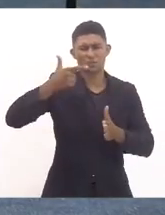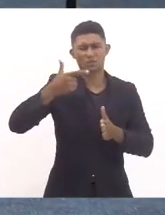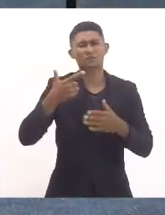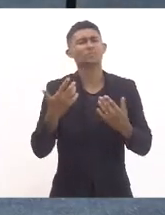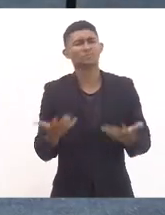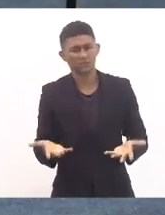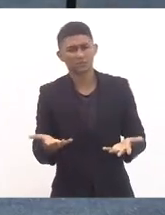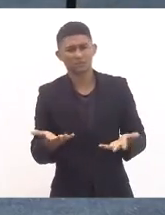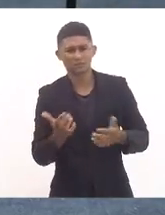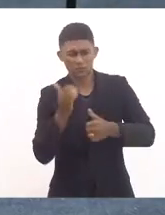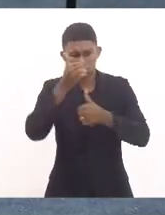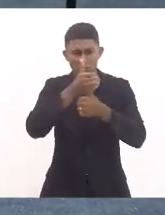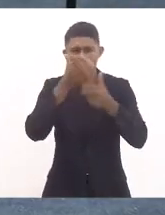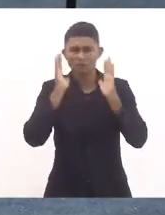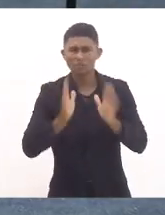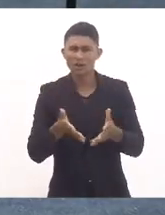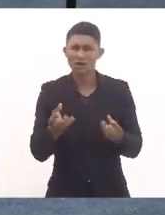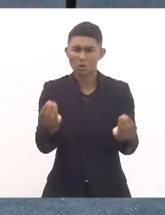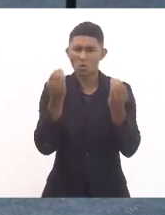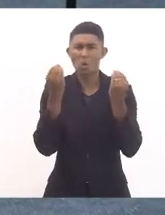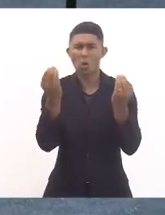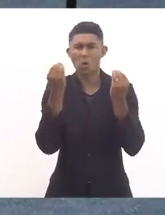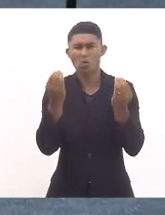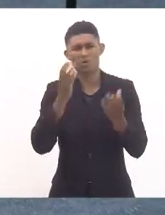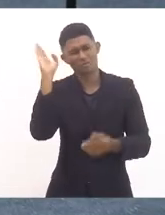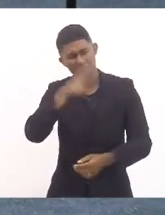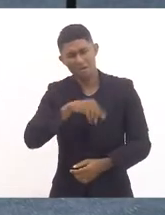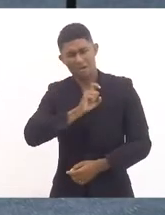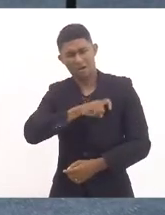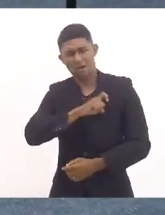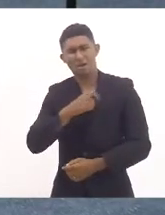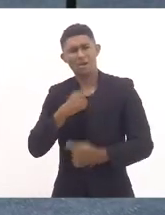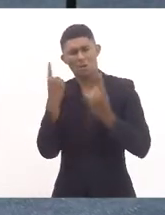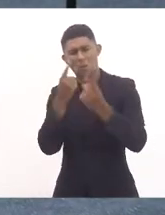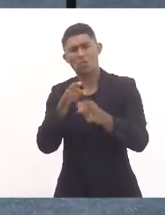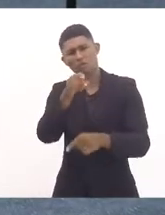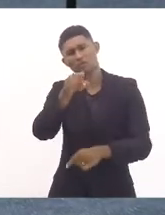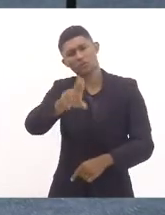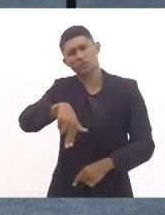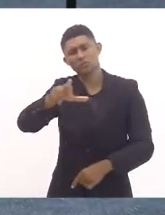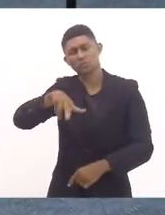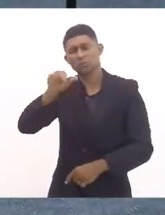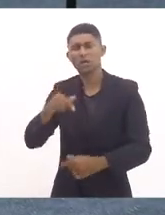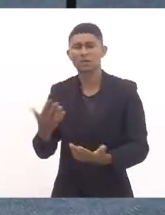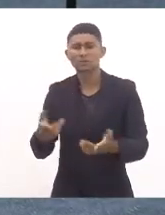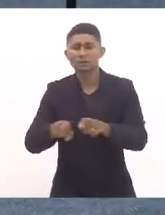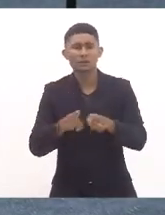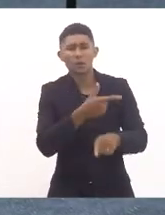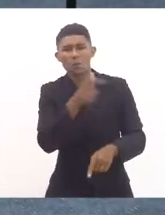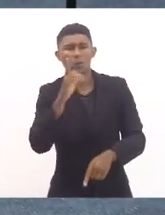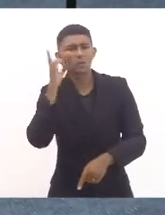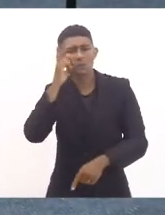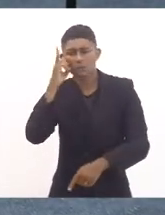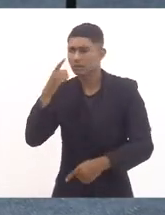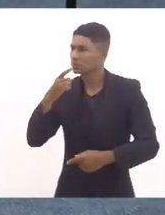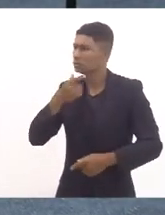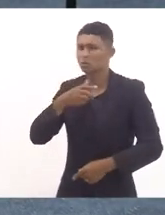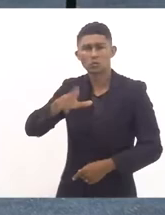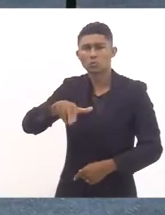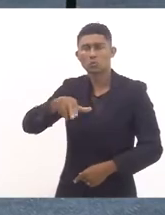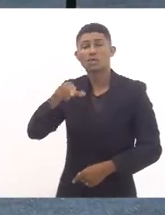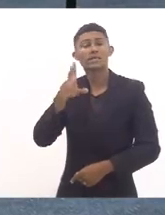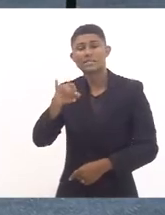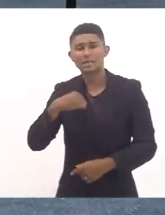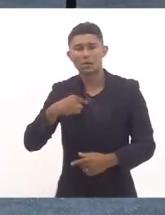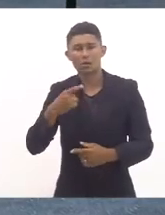substitutivo, é uma crueldade. No meu entender, eu nunca fiz isso com Vossa Excelência, com nenhum deputado aqui na casa. Se eu tenho divergência, eu chamo o deputado